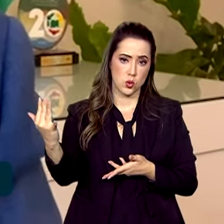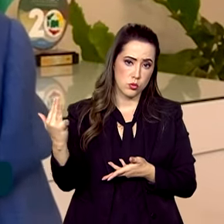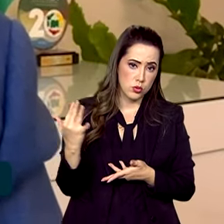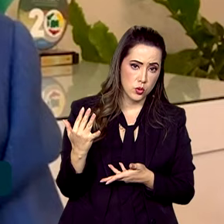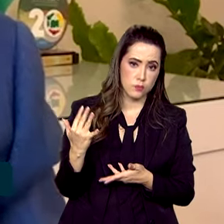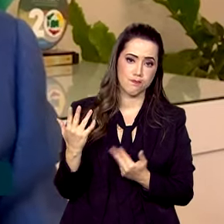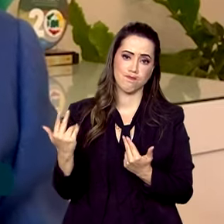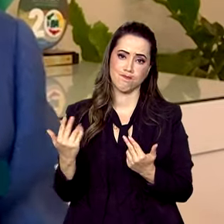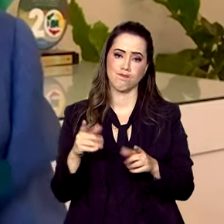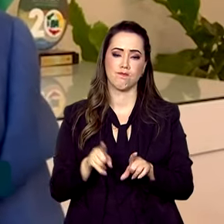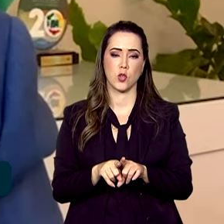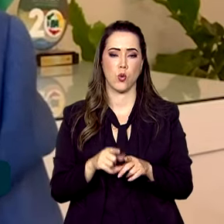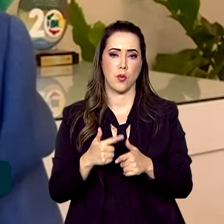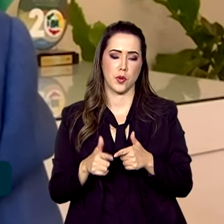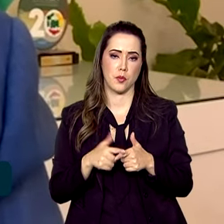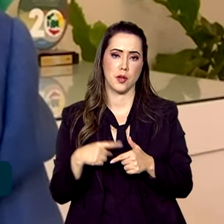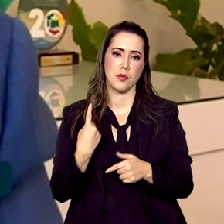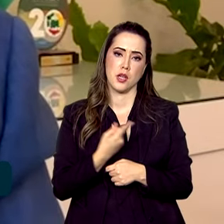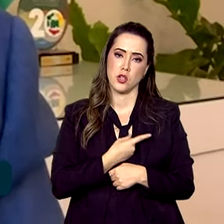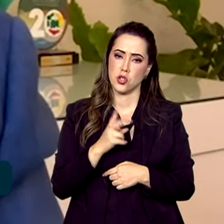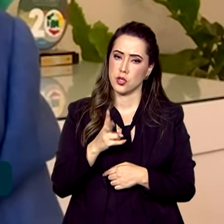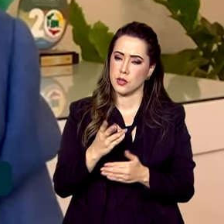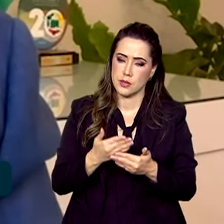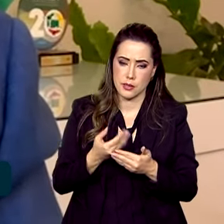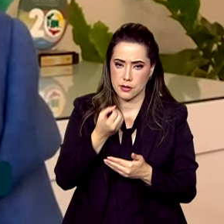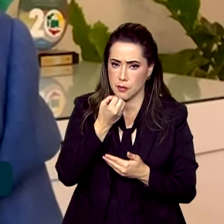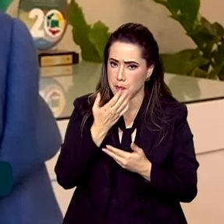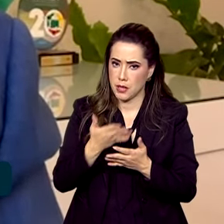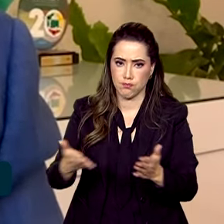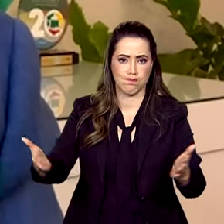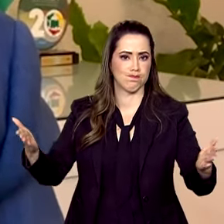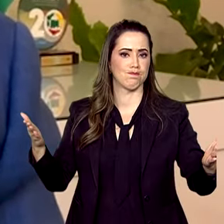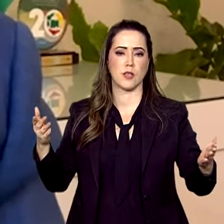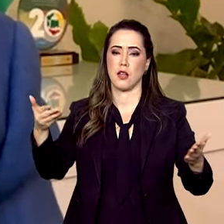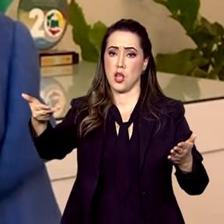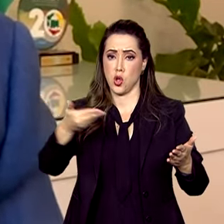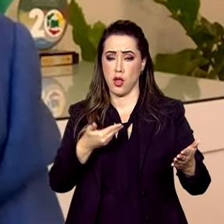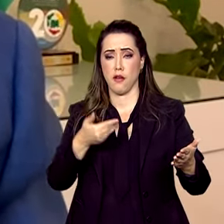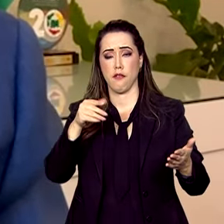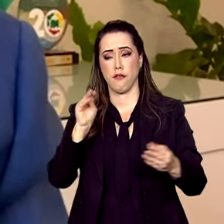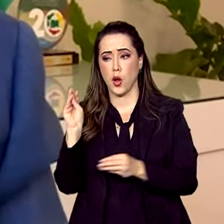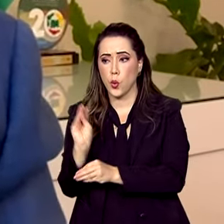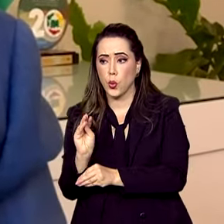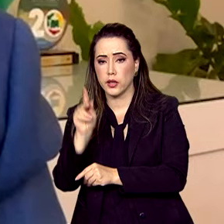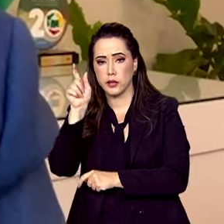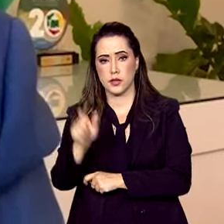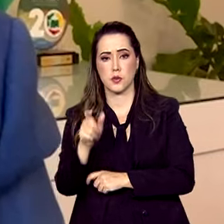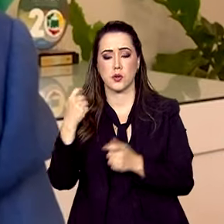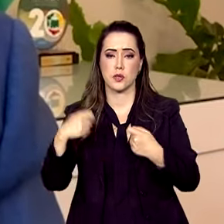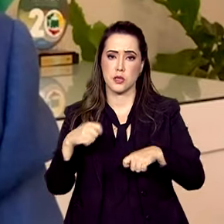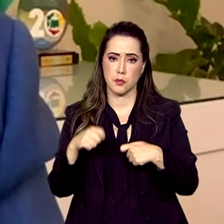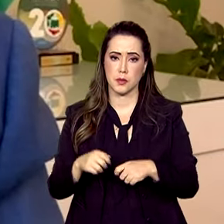situações como essa, e aqui, de braços abertos, nós vamos cuidar dessas pessoas que precisam muito deste acolhimento.